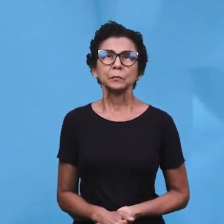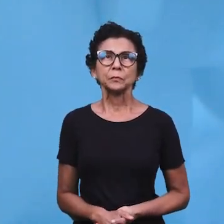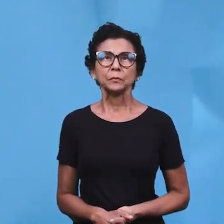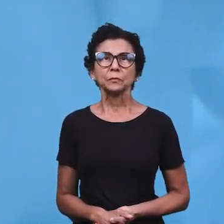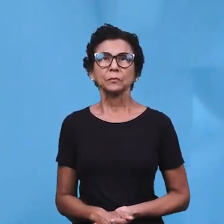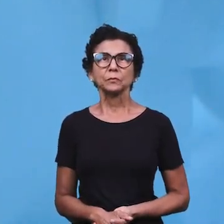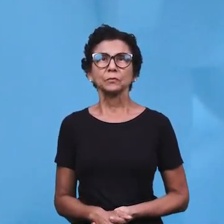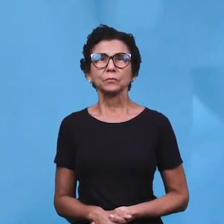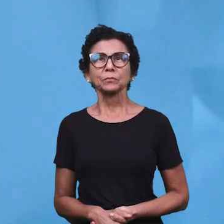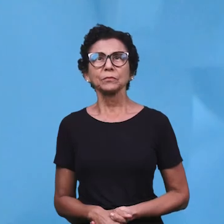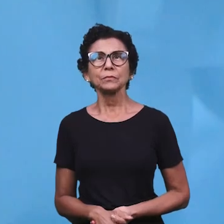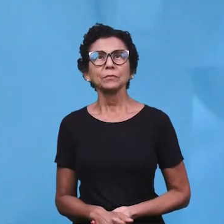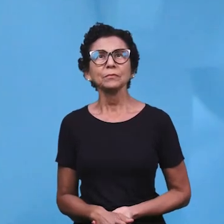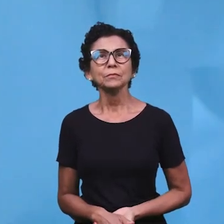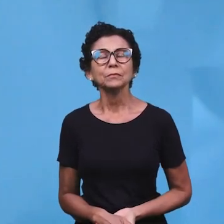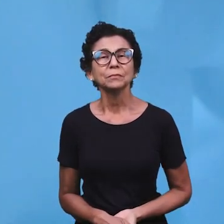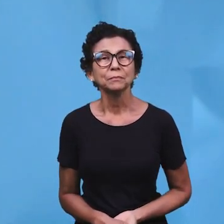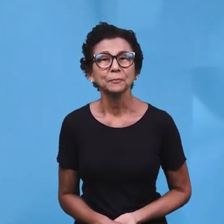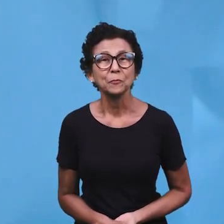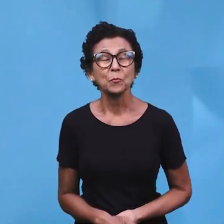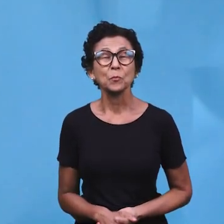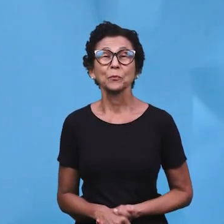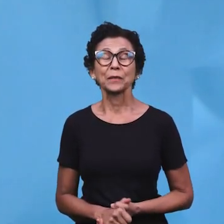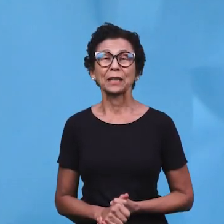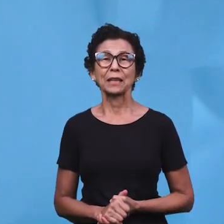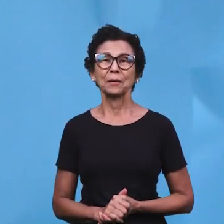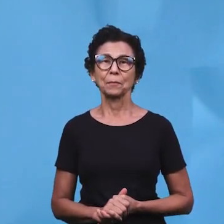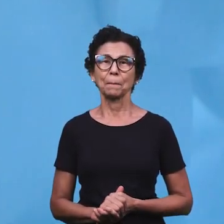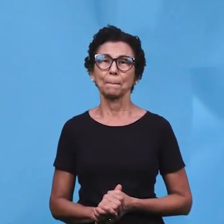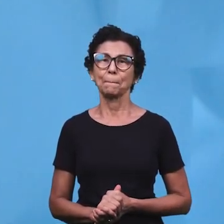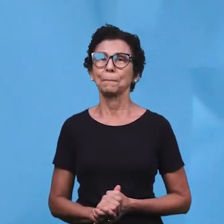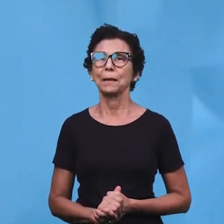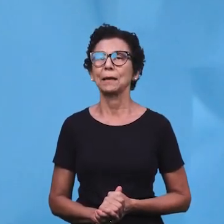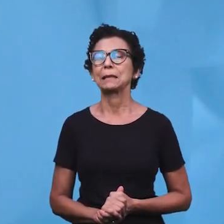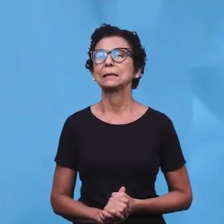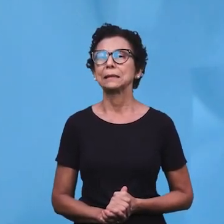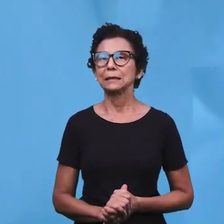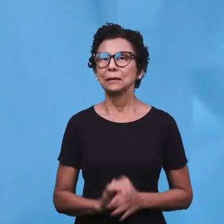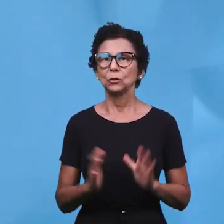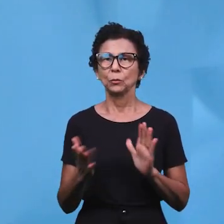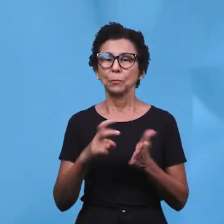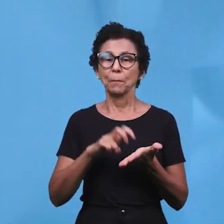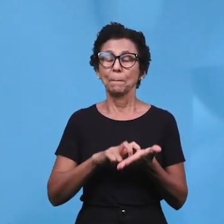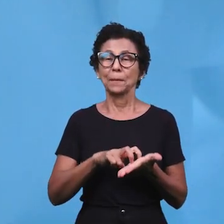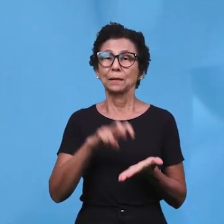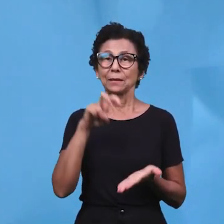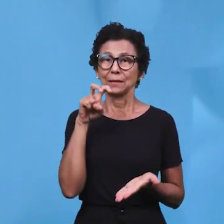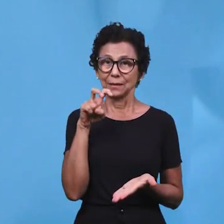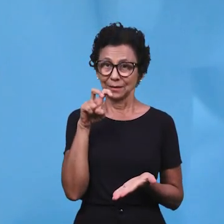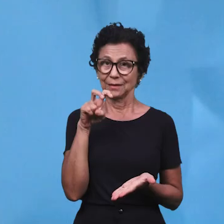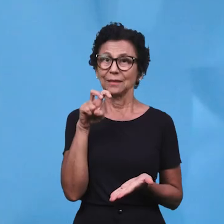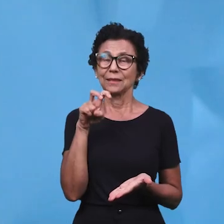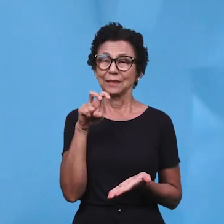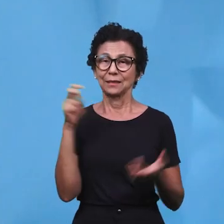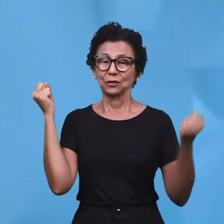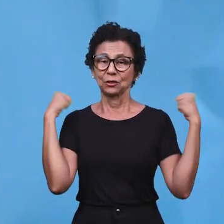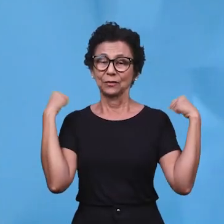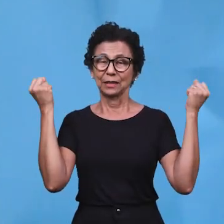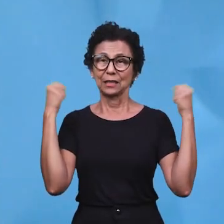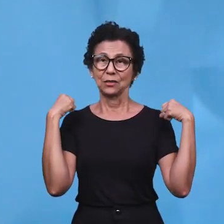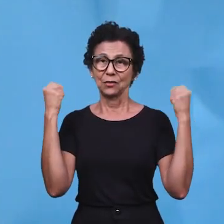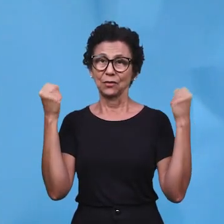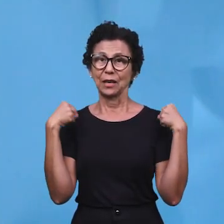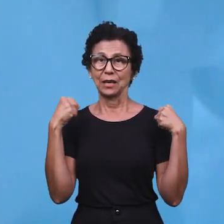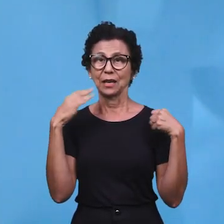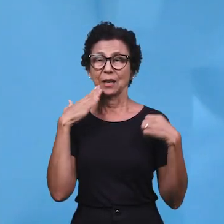Sim, Mas nós sabemos que a atividade física no período matutino, né, é muito interessante para a regulação hormonal, né,